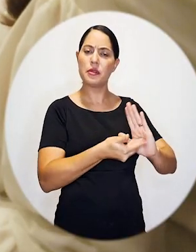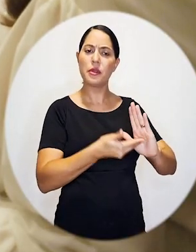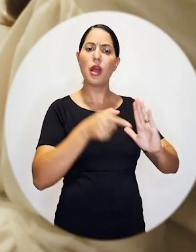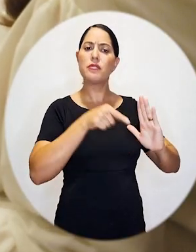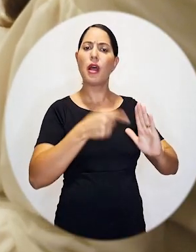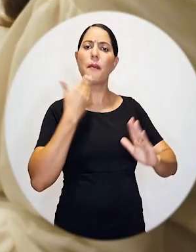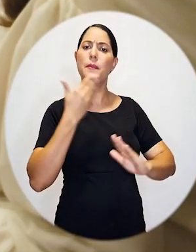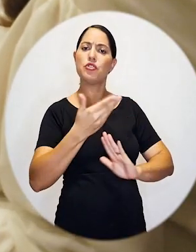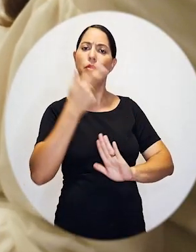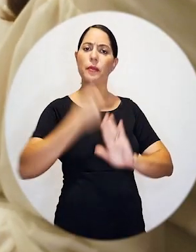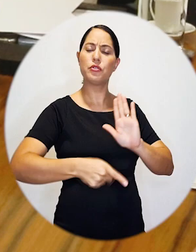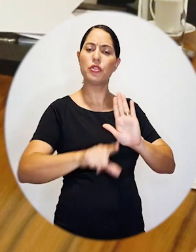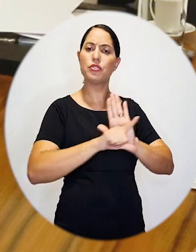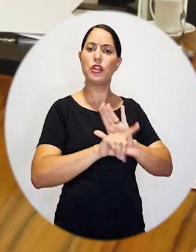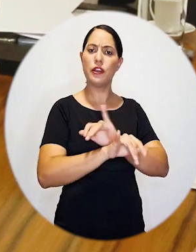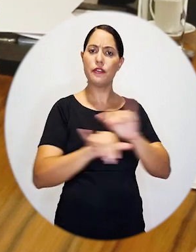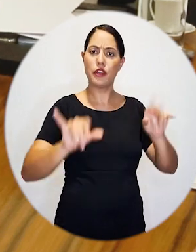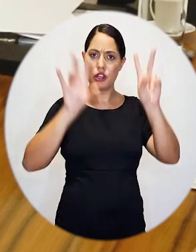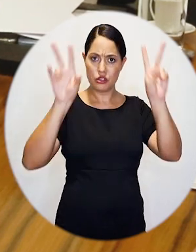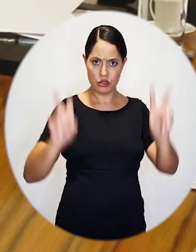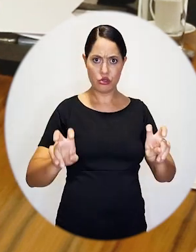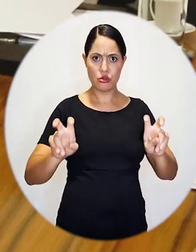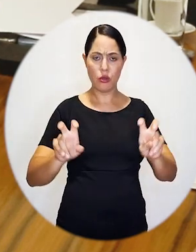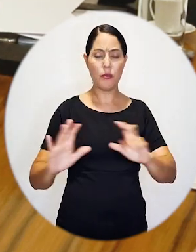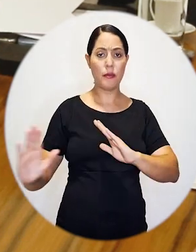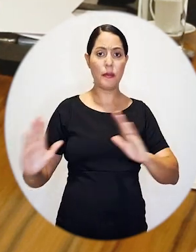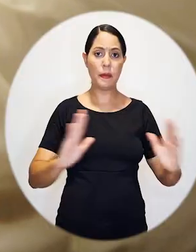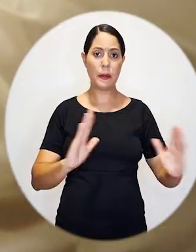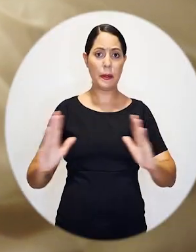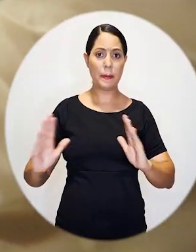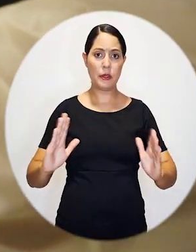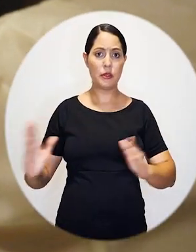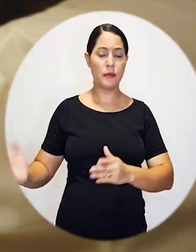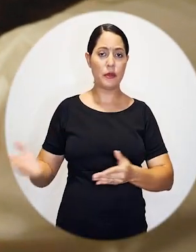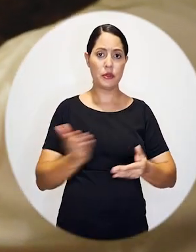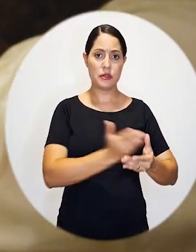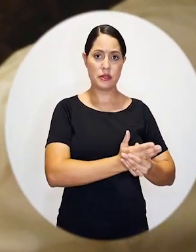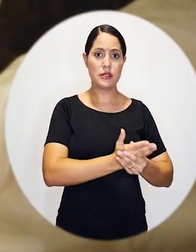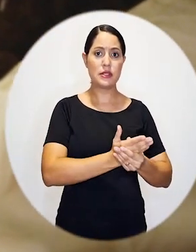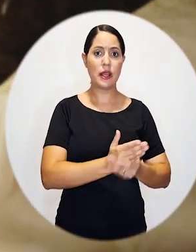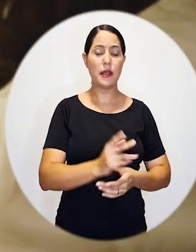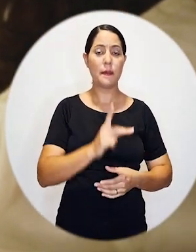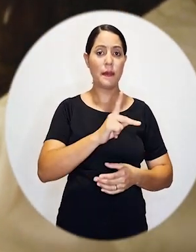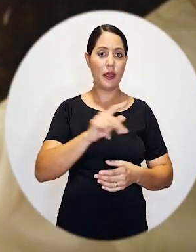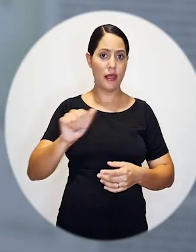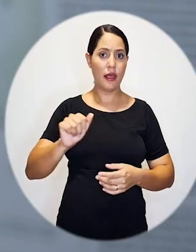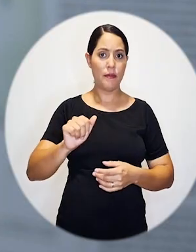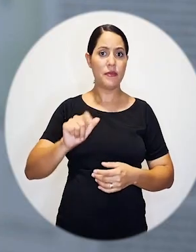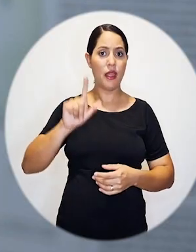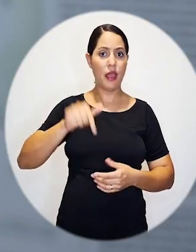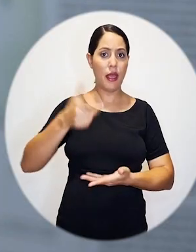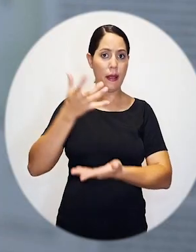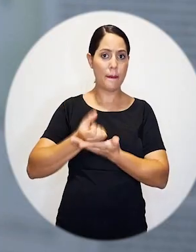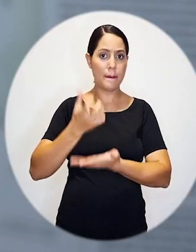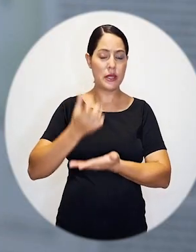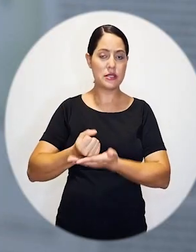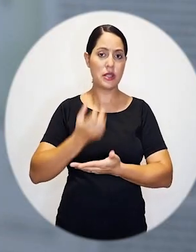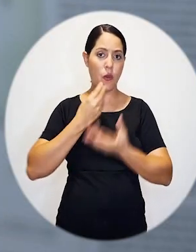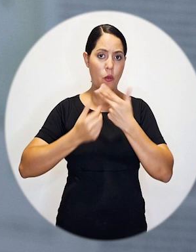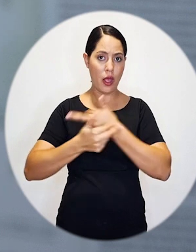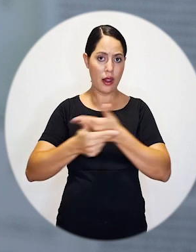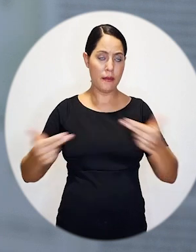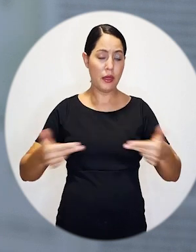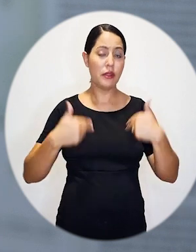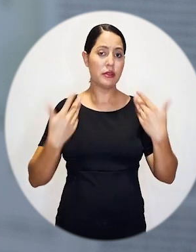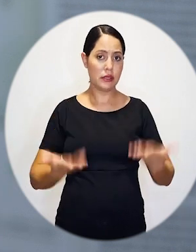lei que assegura a indispensabilidade da advocacia em processos sobre pensão alimentícia. O encontro com a parlamentar